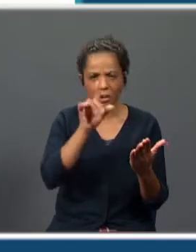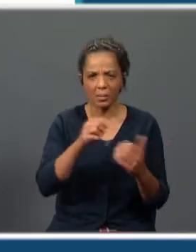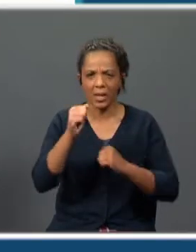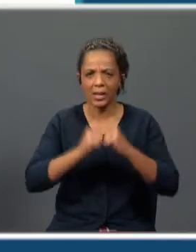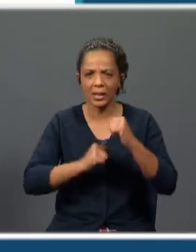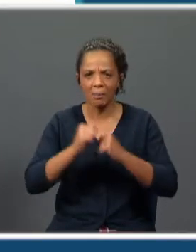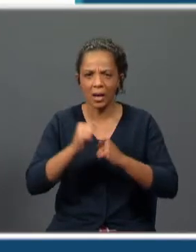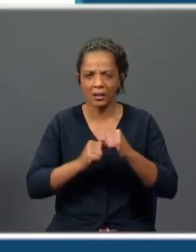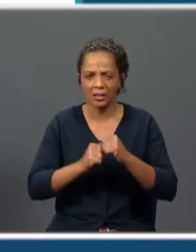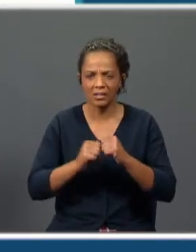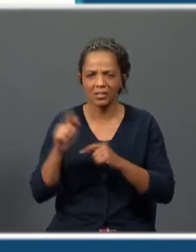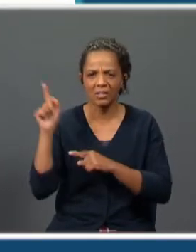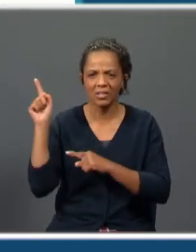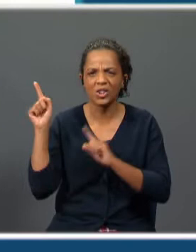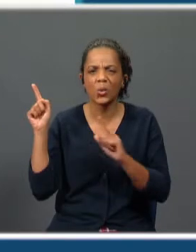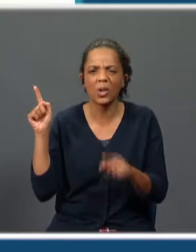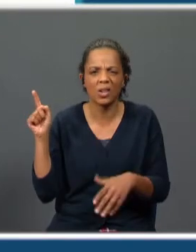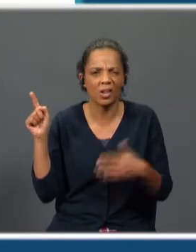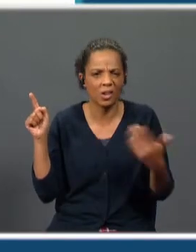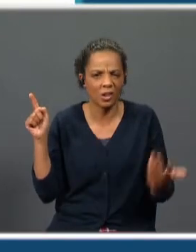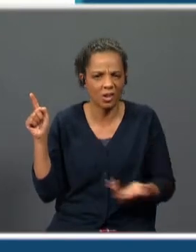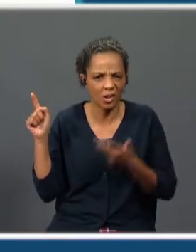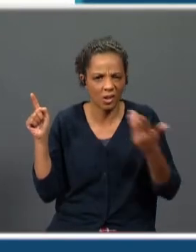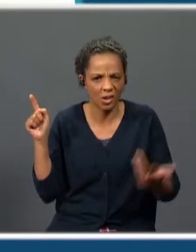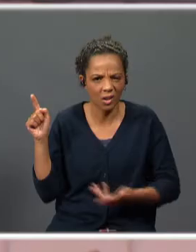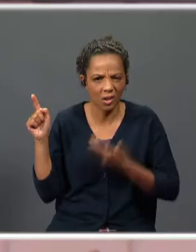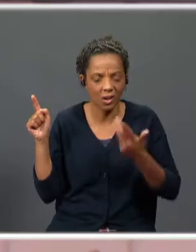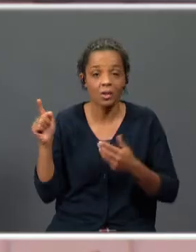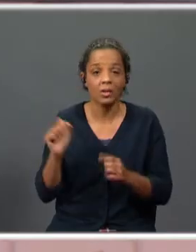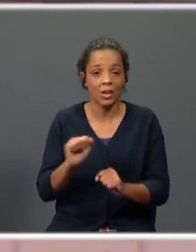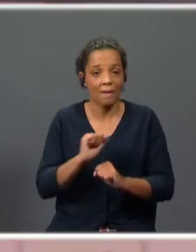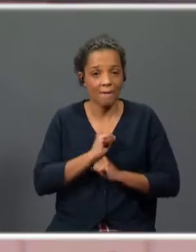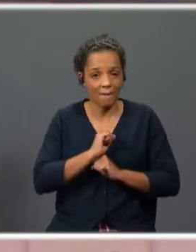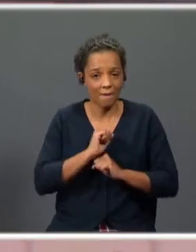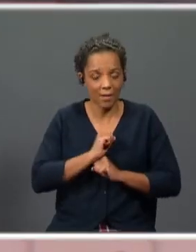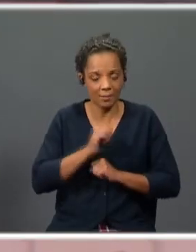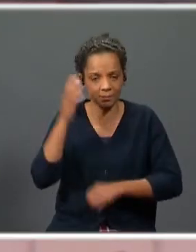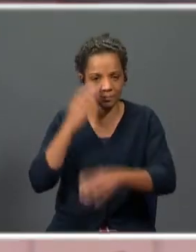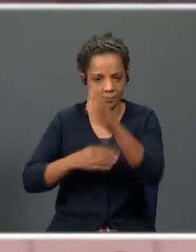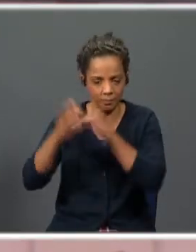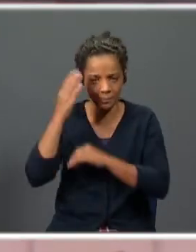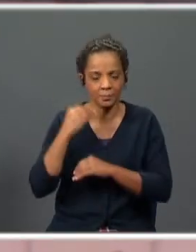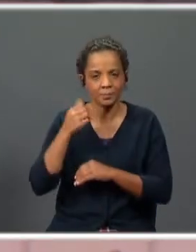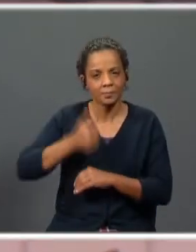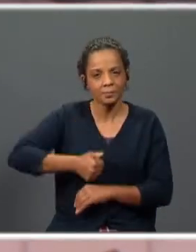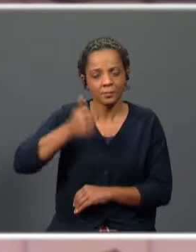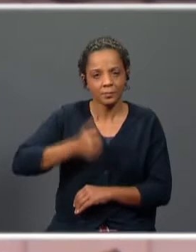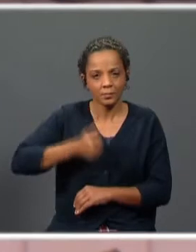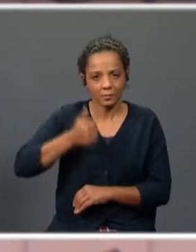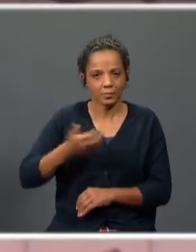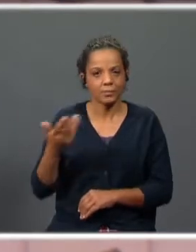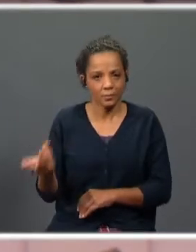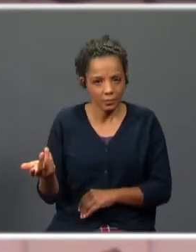Ora, e estas são o quê? Que nós costumamos mobilizar as nossas aprendizagens